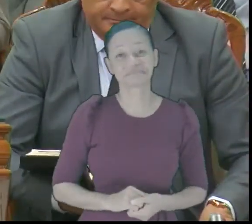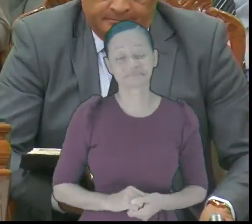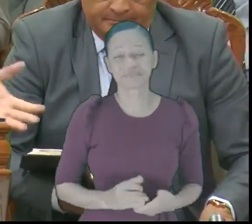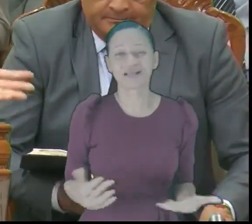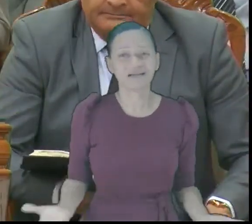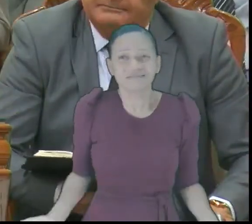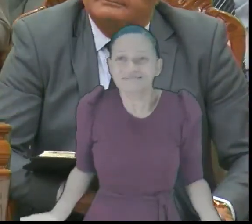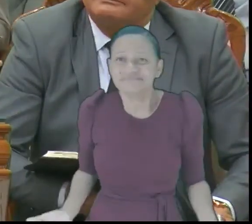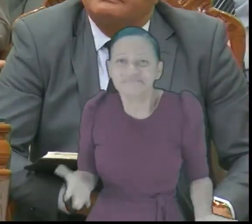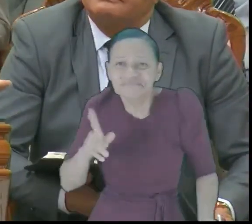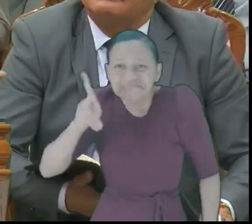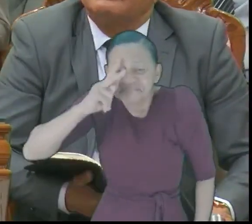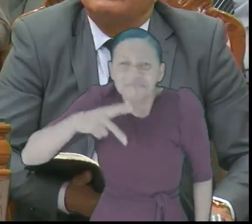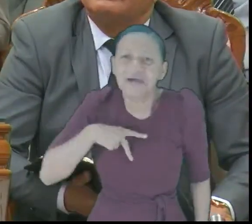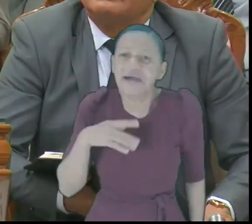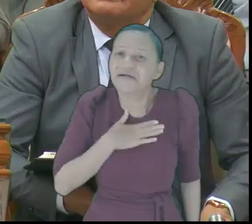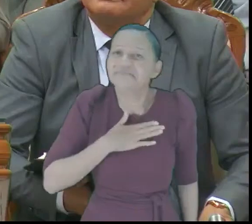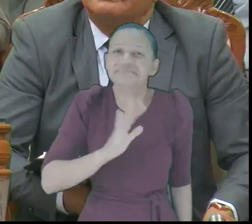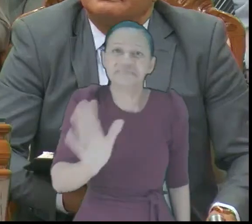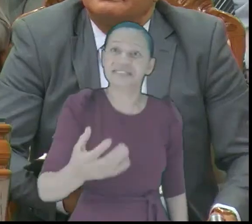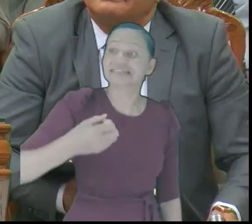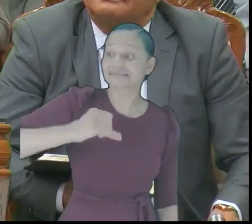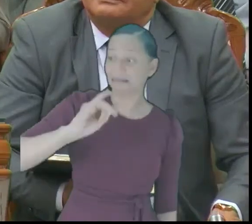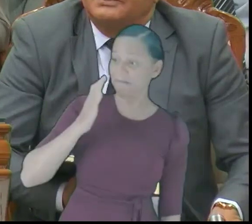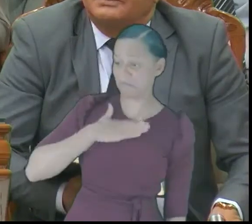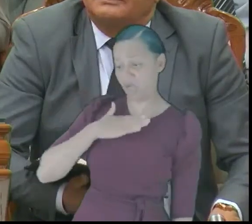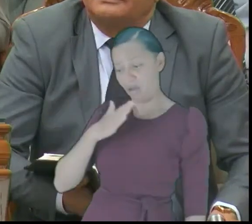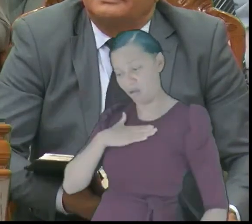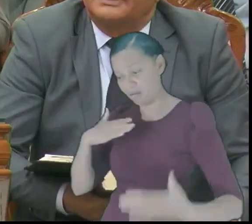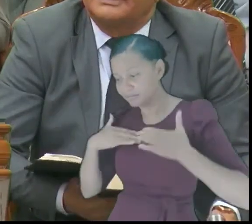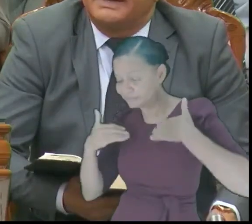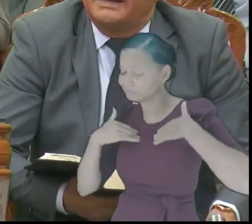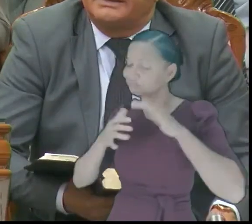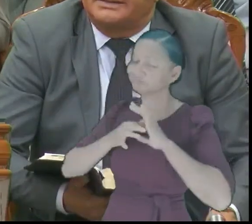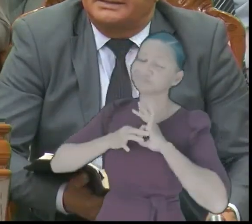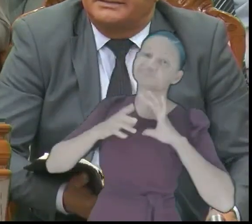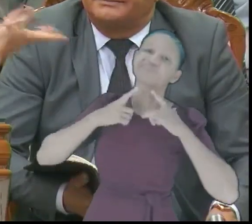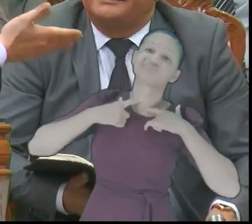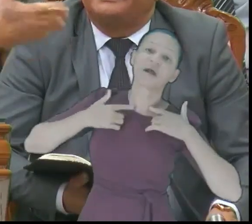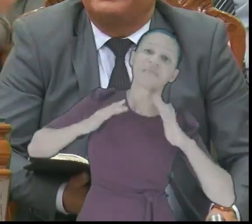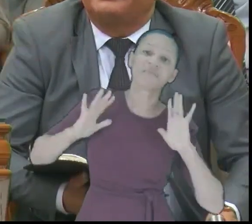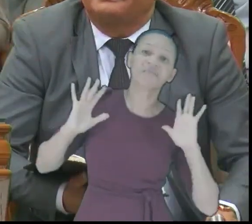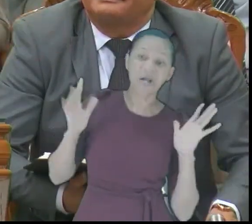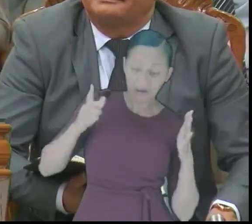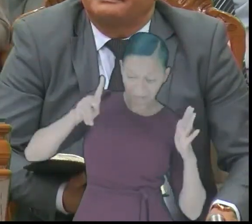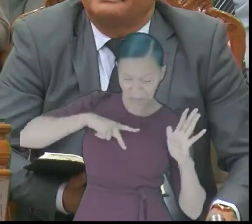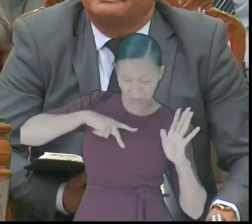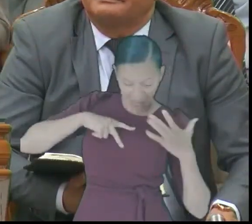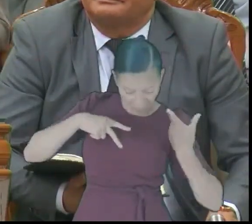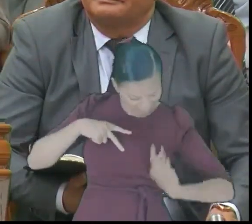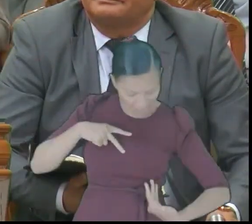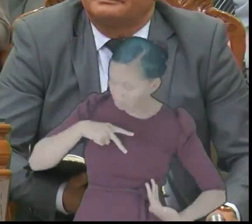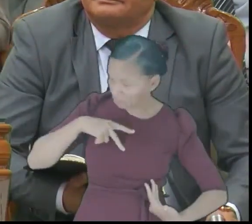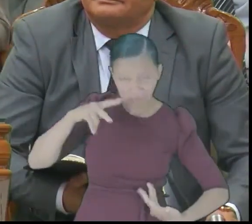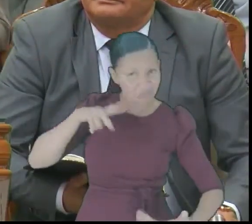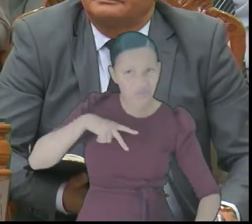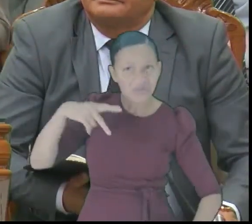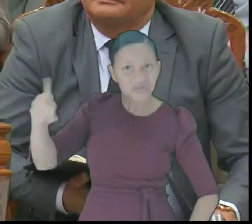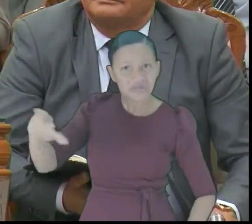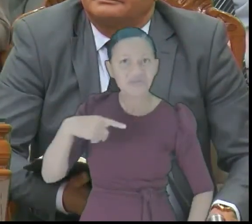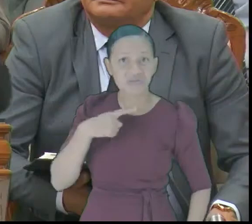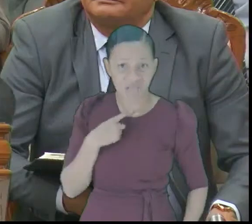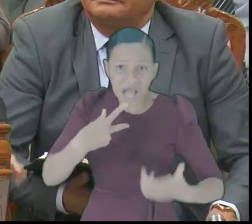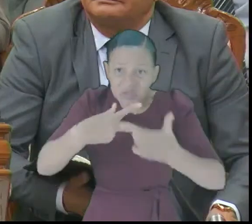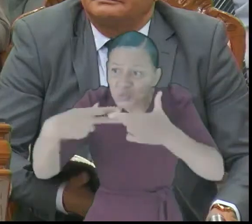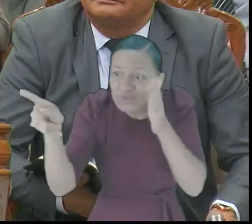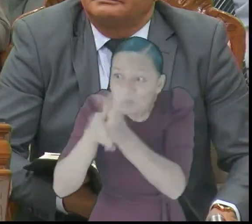Não é meu. Se fosse meu, eu faria o que eu... Mas não é meu. Você pode fazer o que você quer com